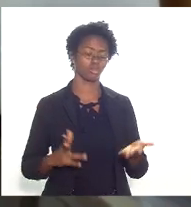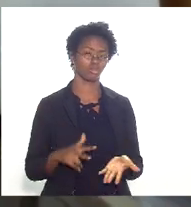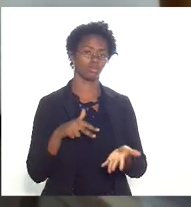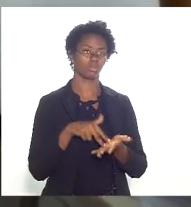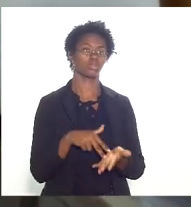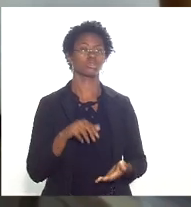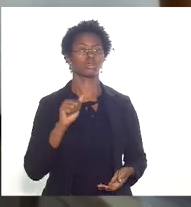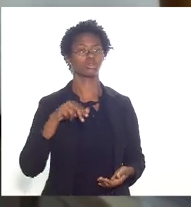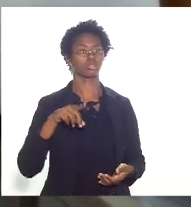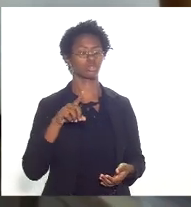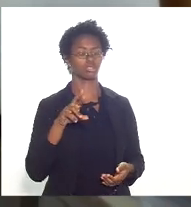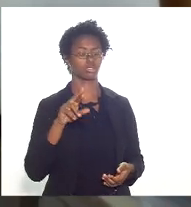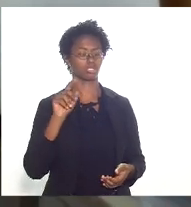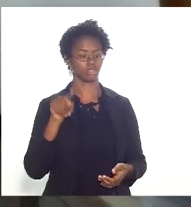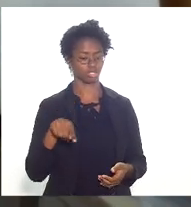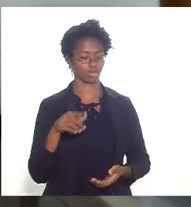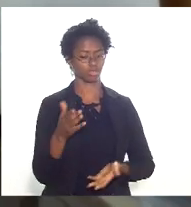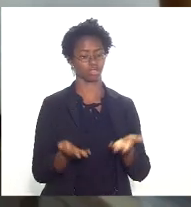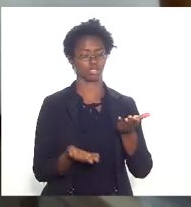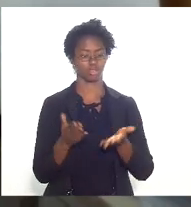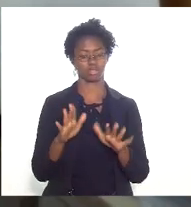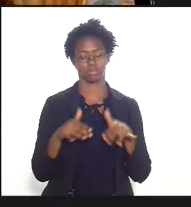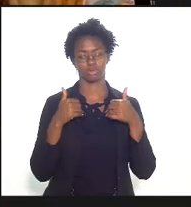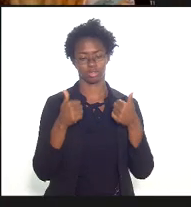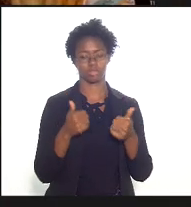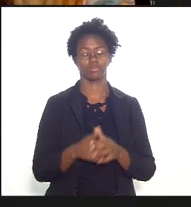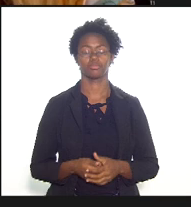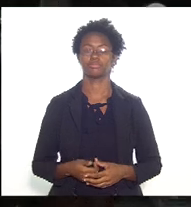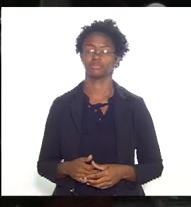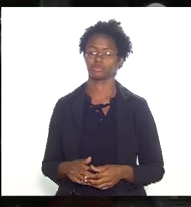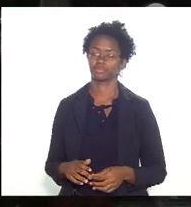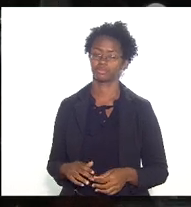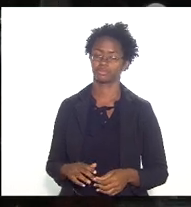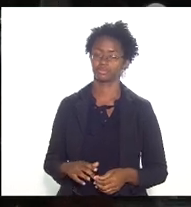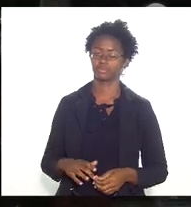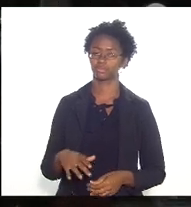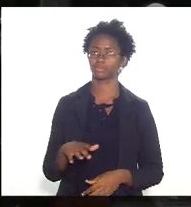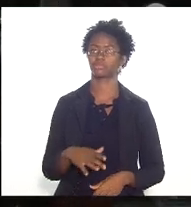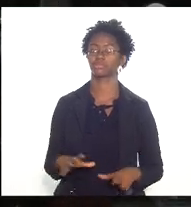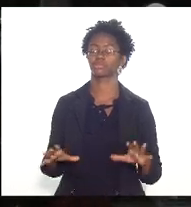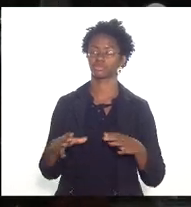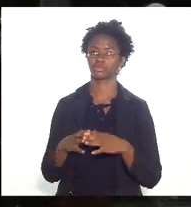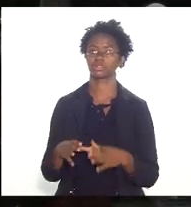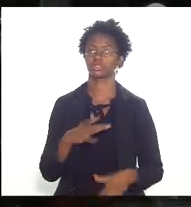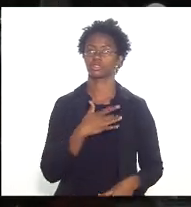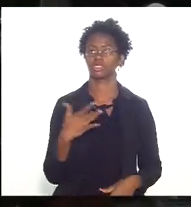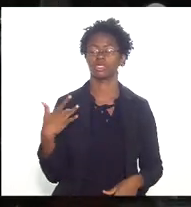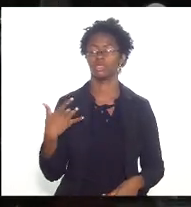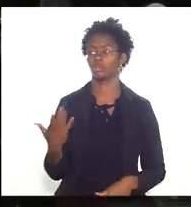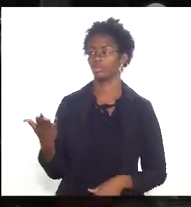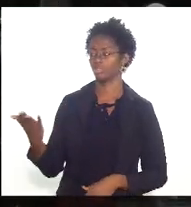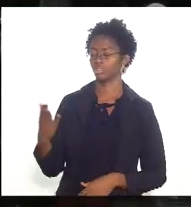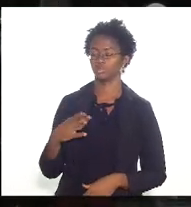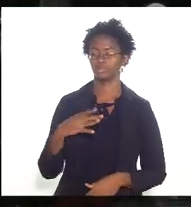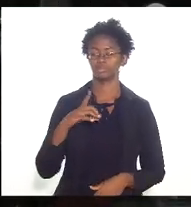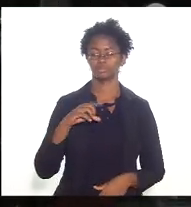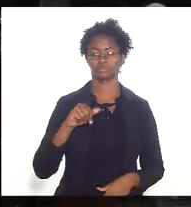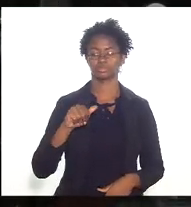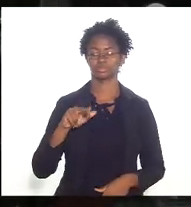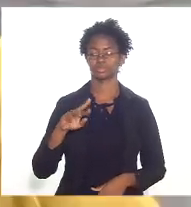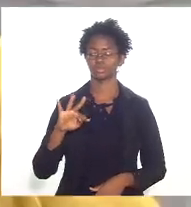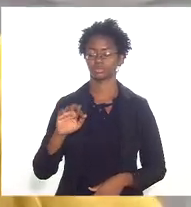Deputado André de ter uma obrigado obrigado pela comissão de saúde e o